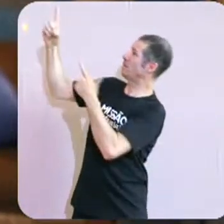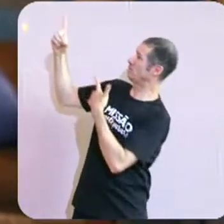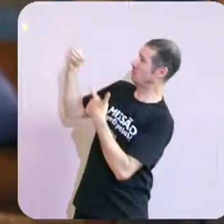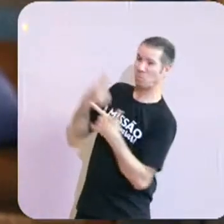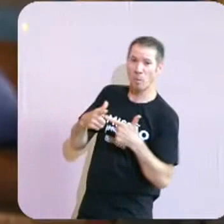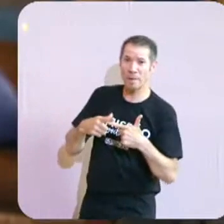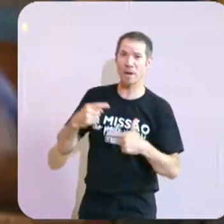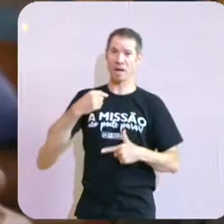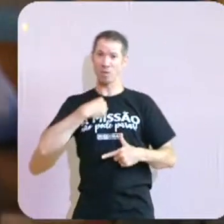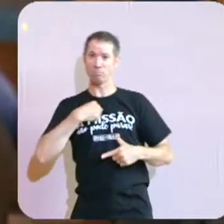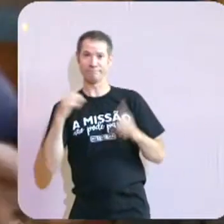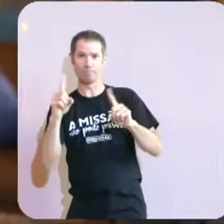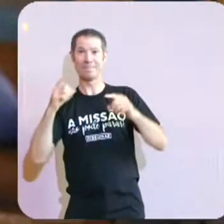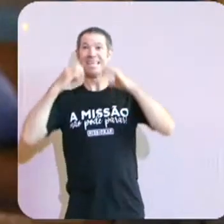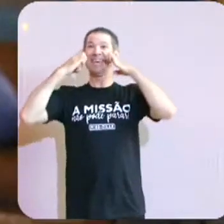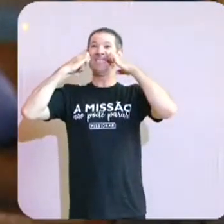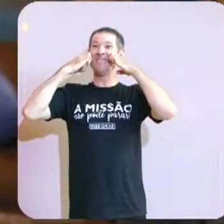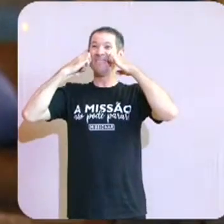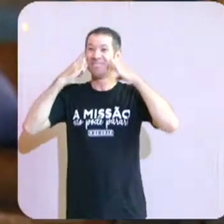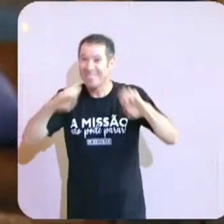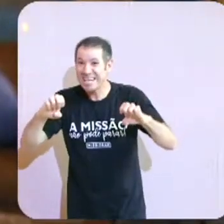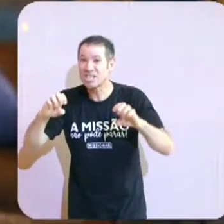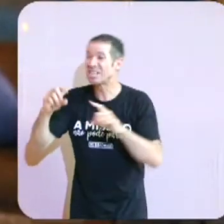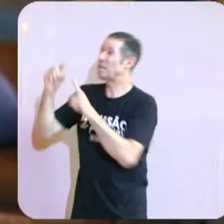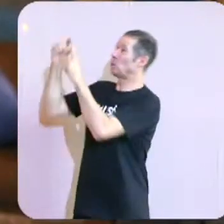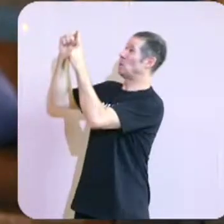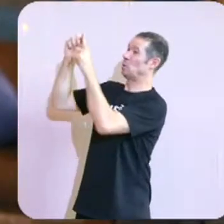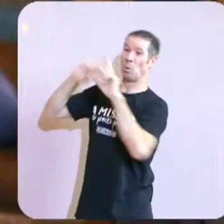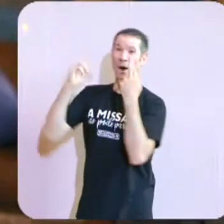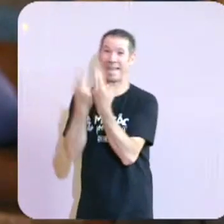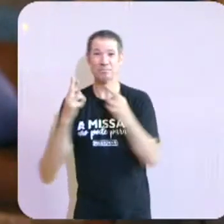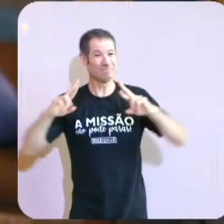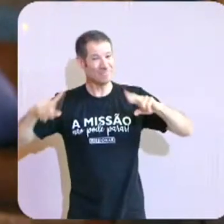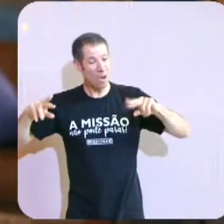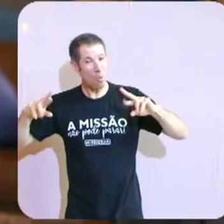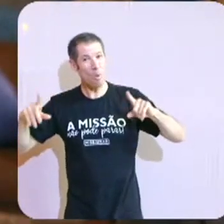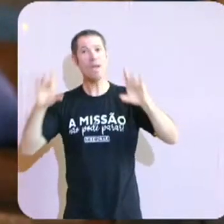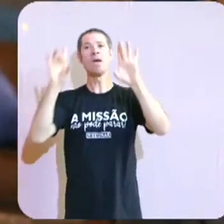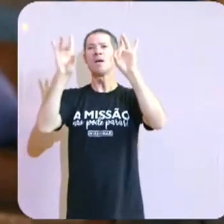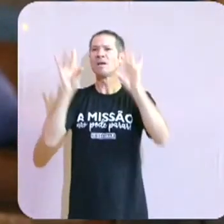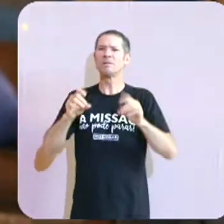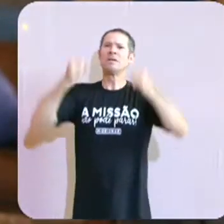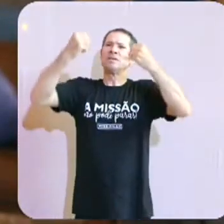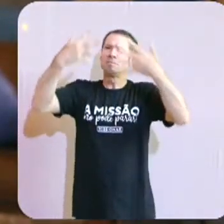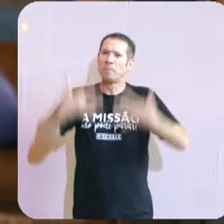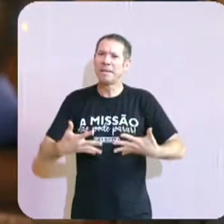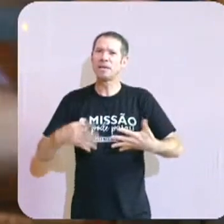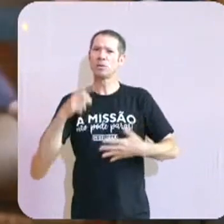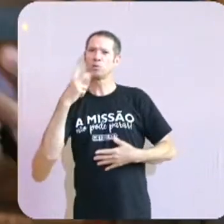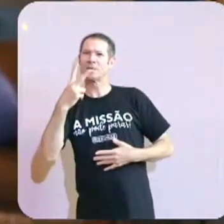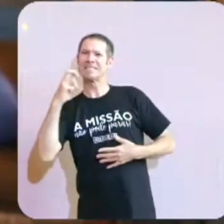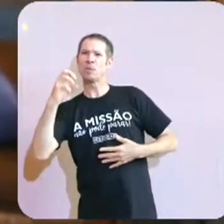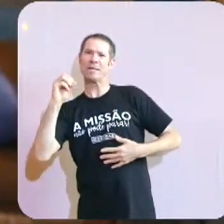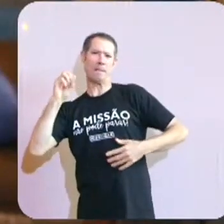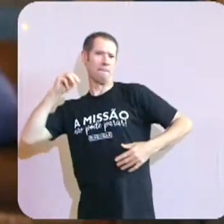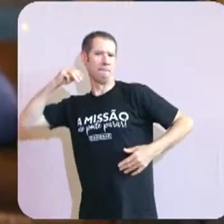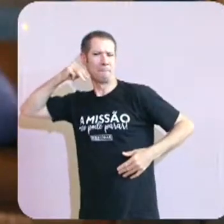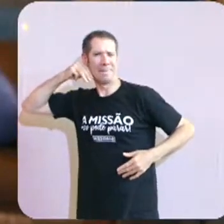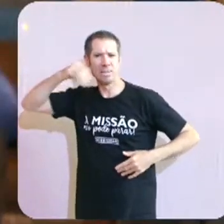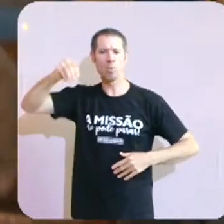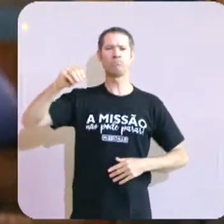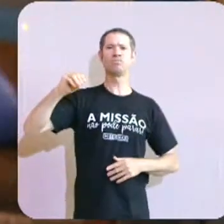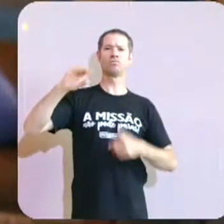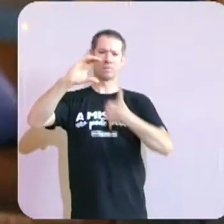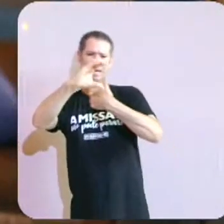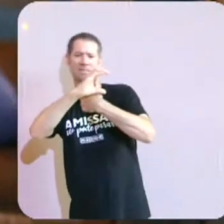O problema está nesse evangelho que não é o evangelho do reino. Queridos, como é que a gente explica 250 milhões de